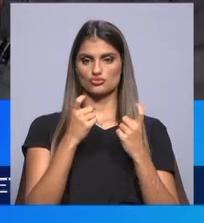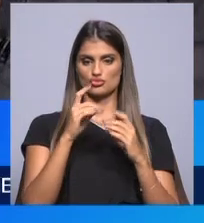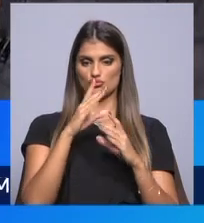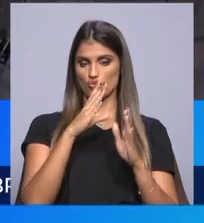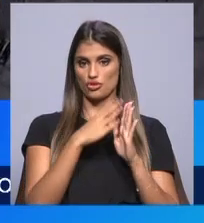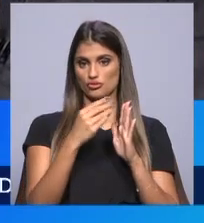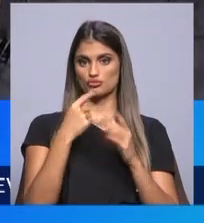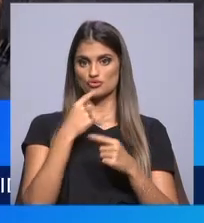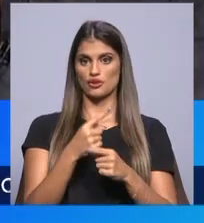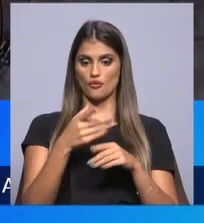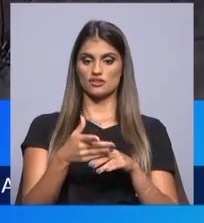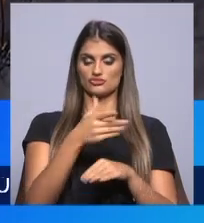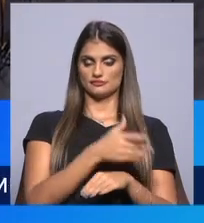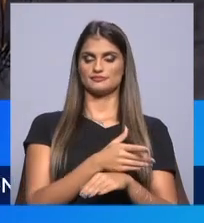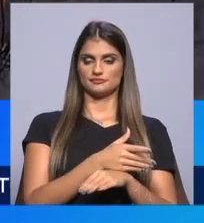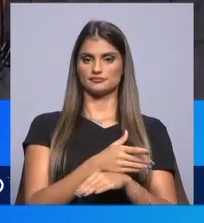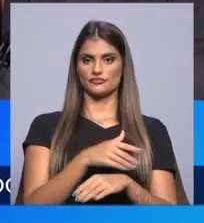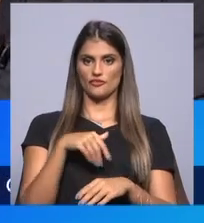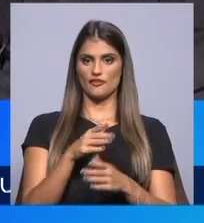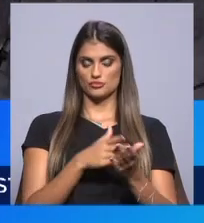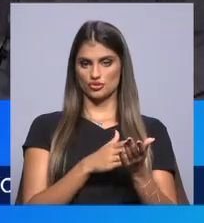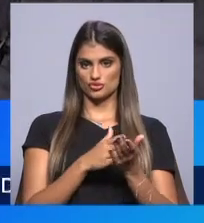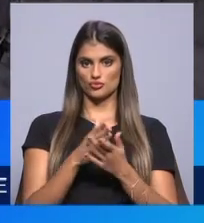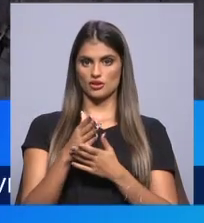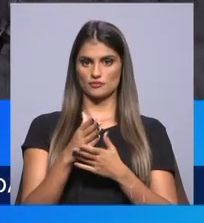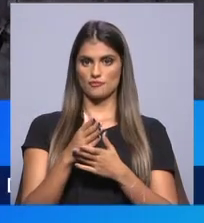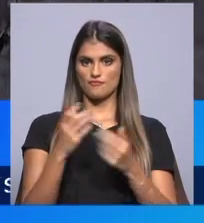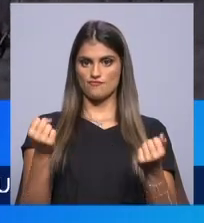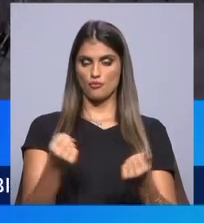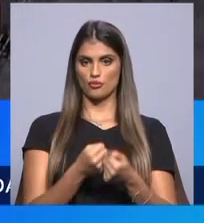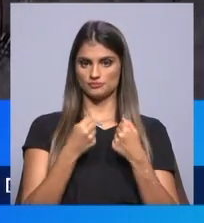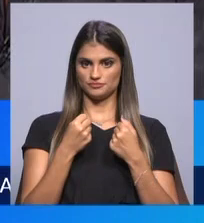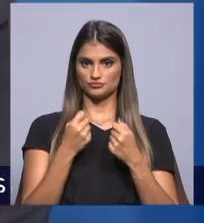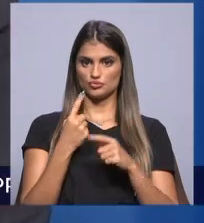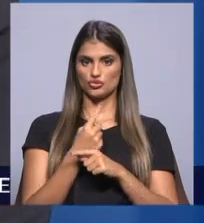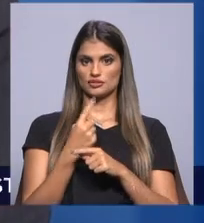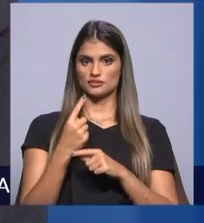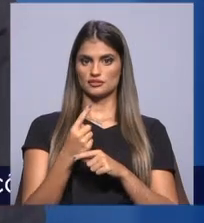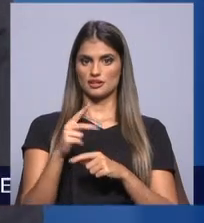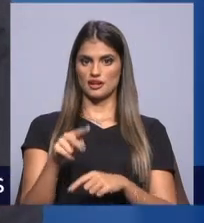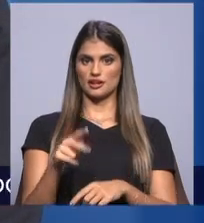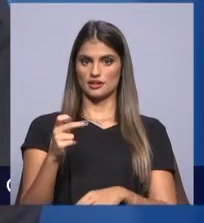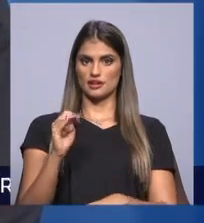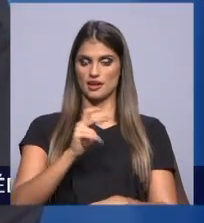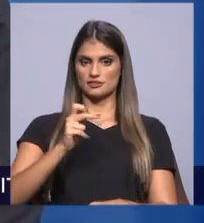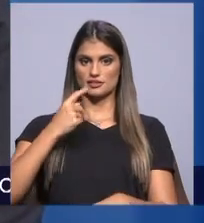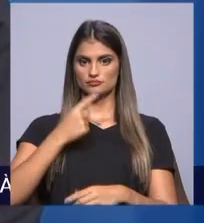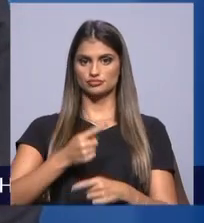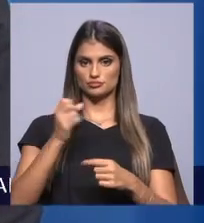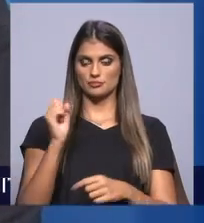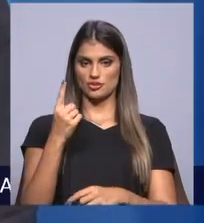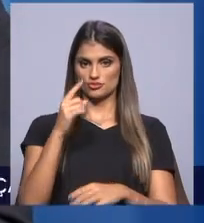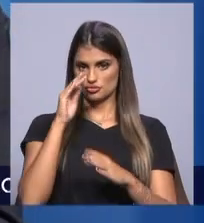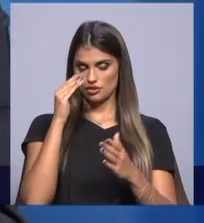modelos diziam anteriormente. Mas vamos continuar na senda das colisões, porque a NASA anunciou os primeiros